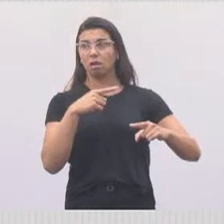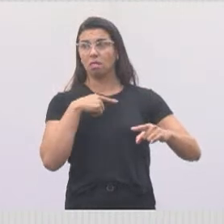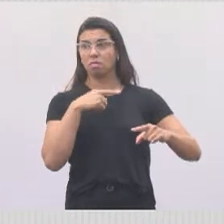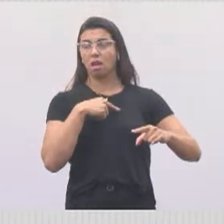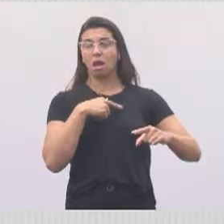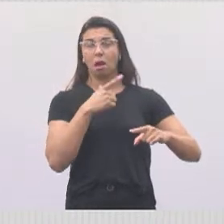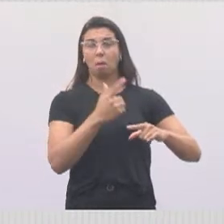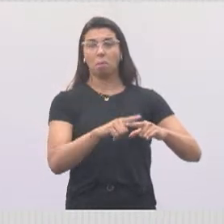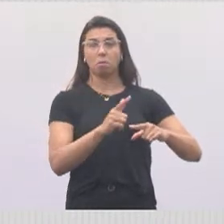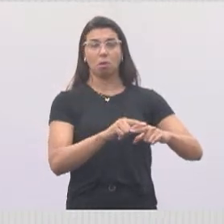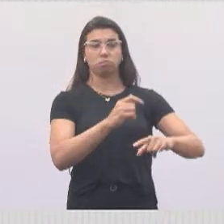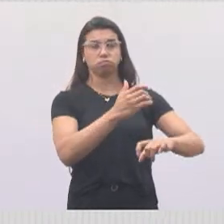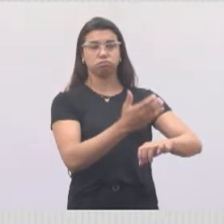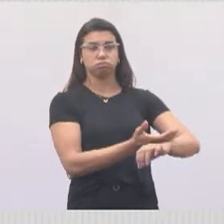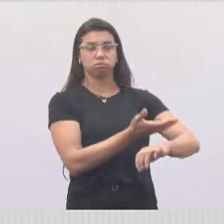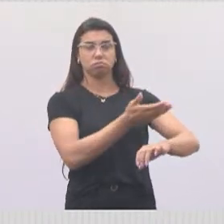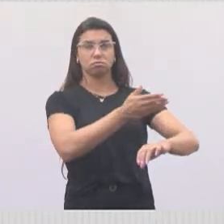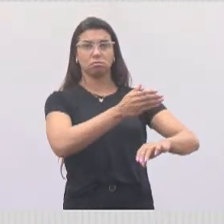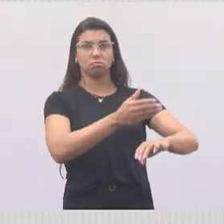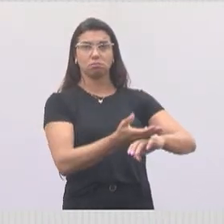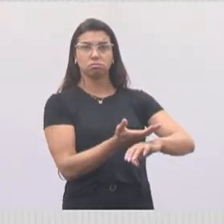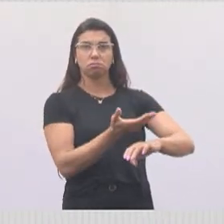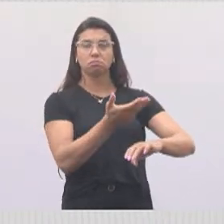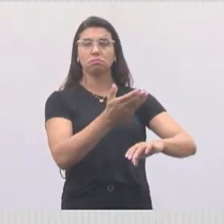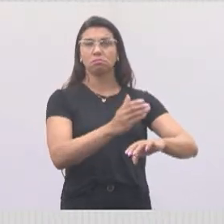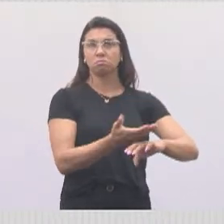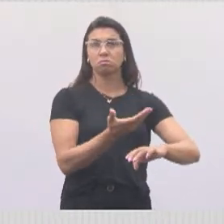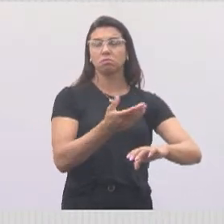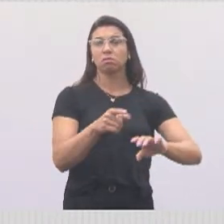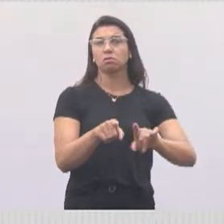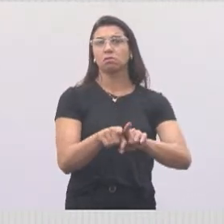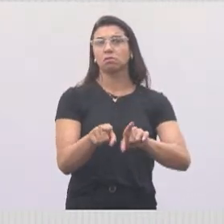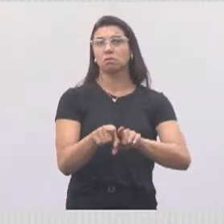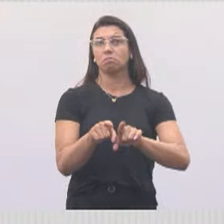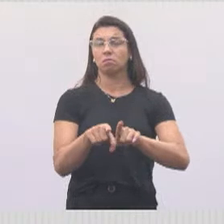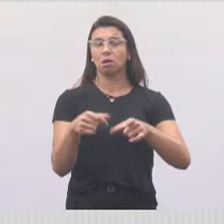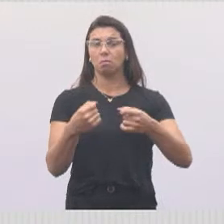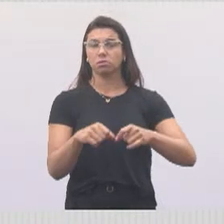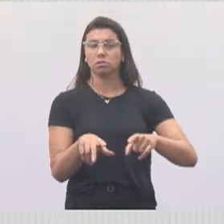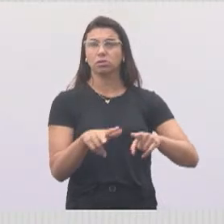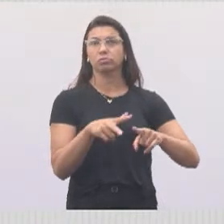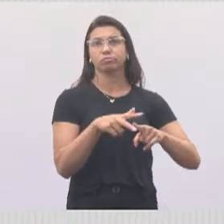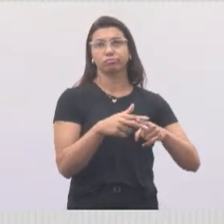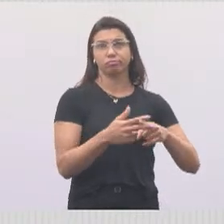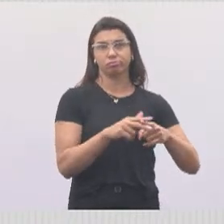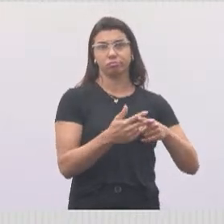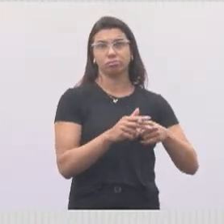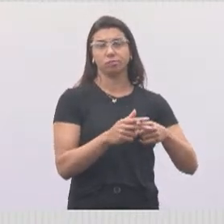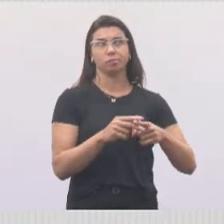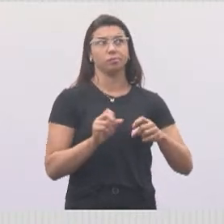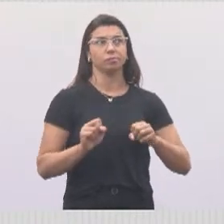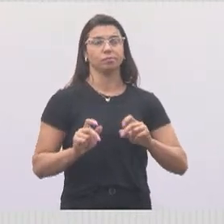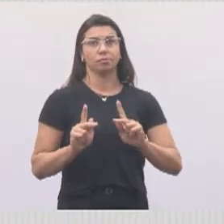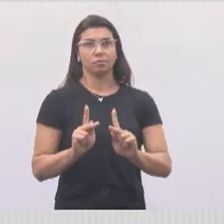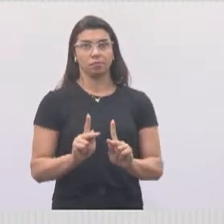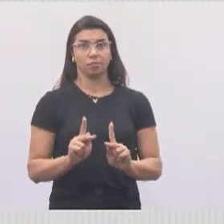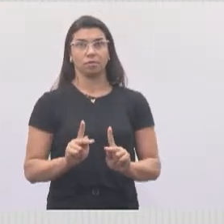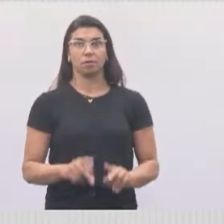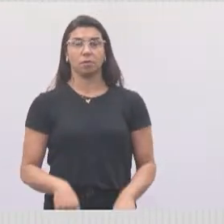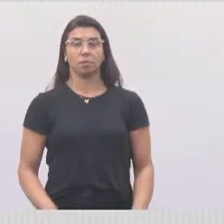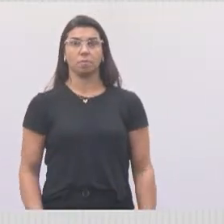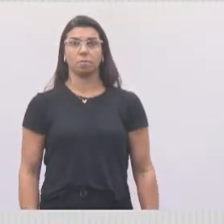da infraestrutura para que faça o mais rápido possível a manutenção daquele local, ok?